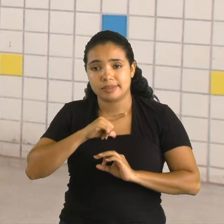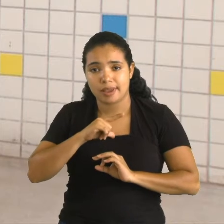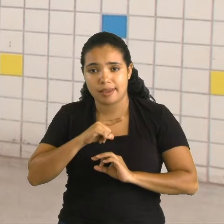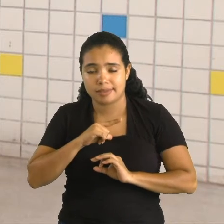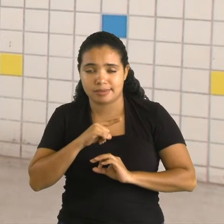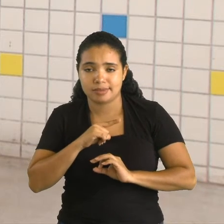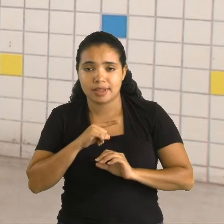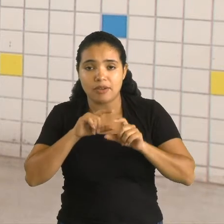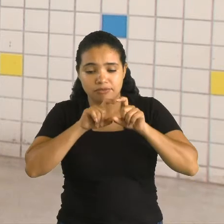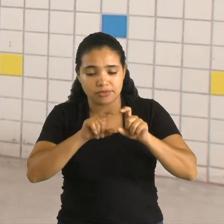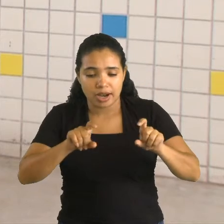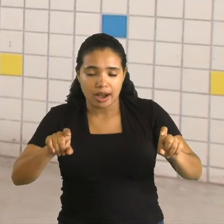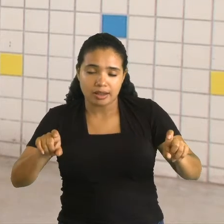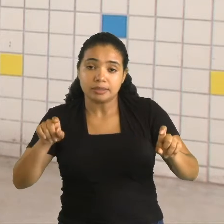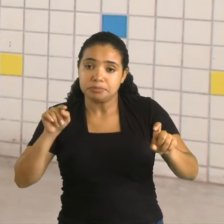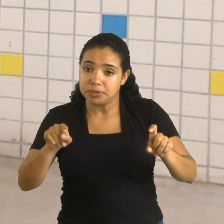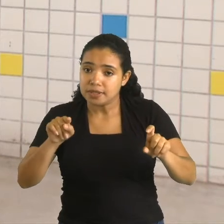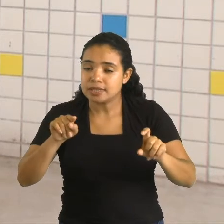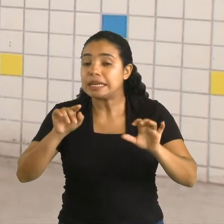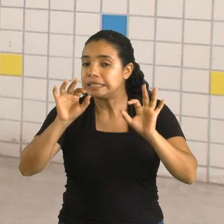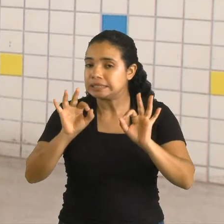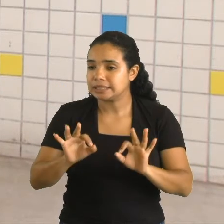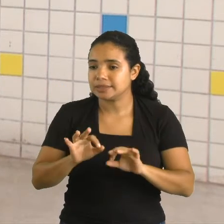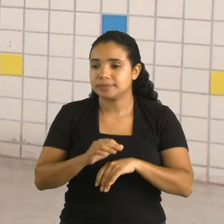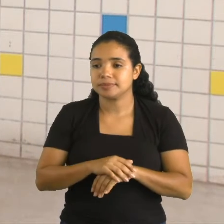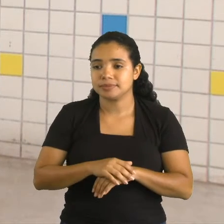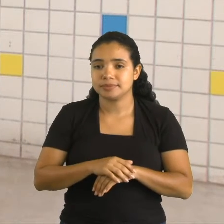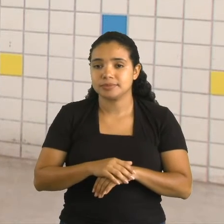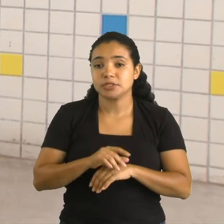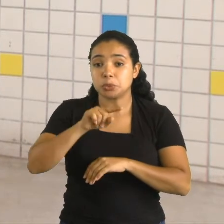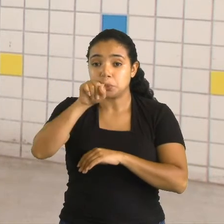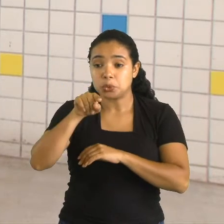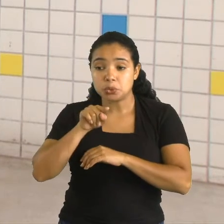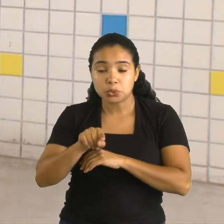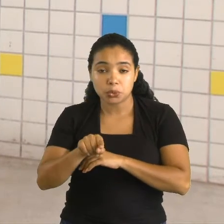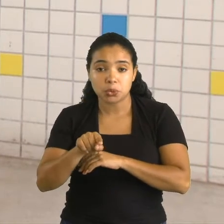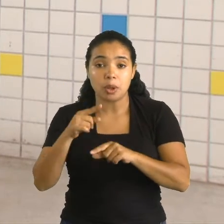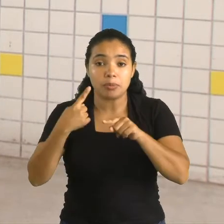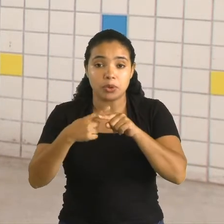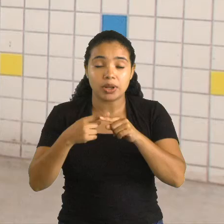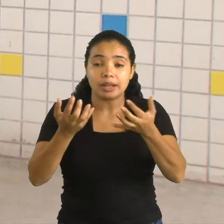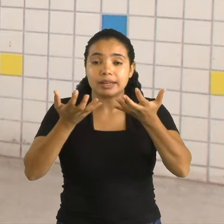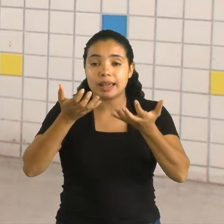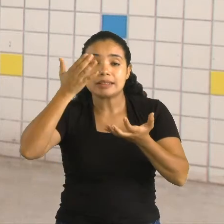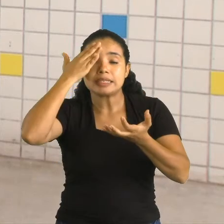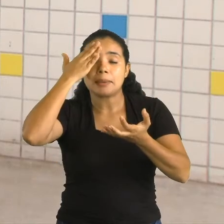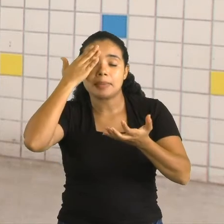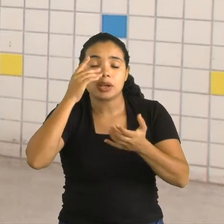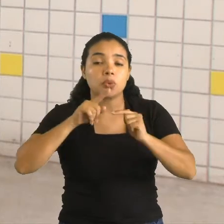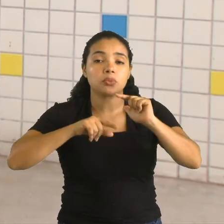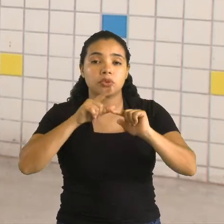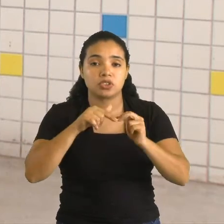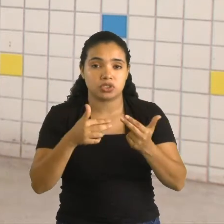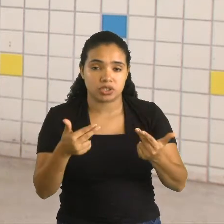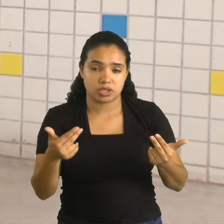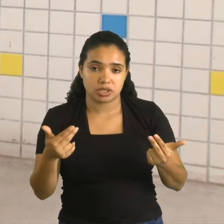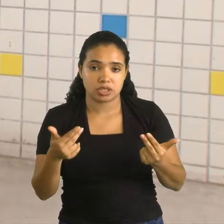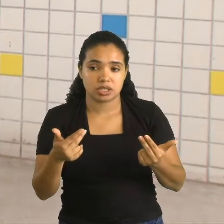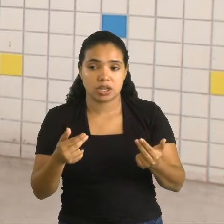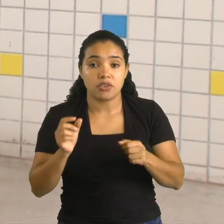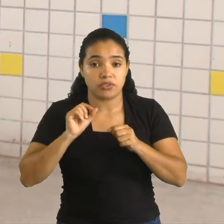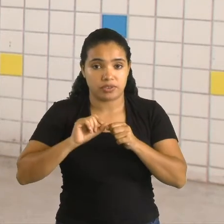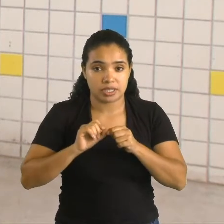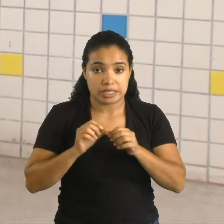frase foi justamente esse, um ponto de interrogação, porque ela queria saber que encomenda ela ia